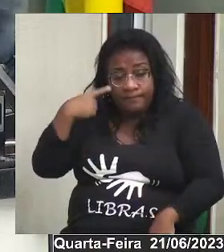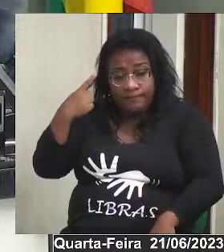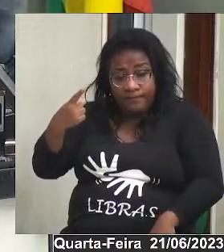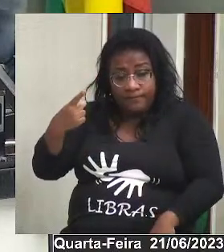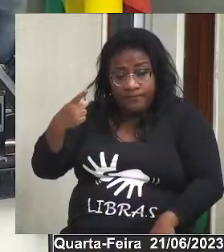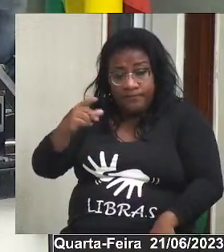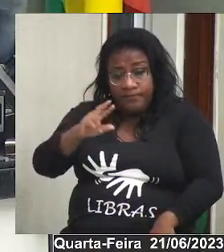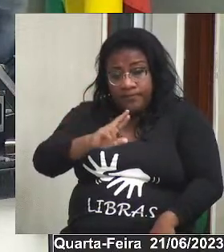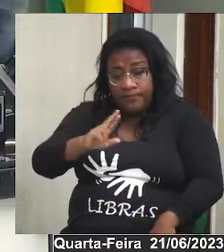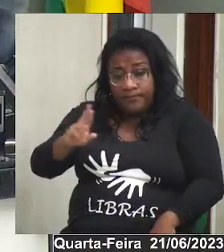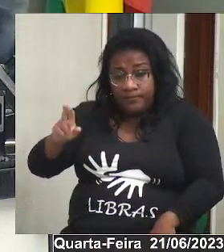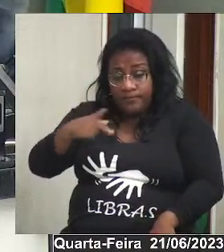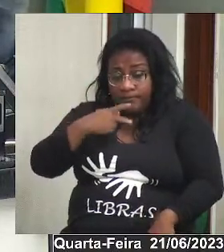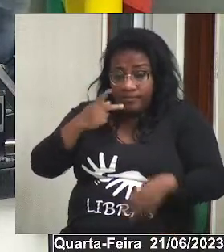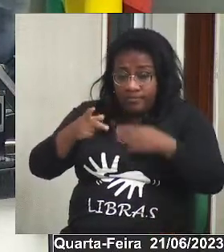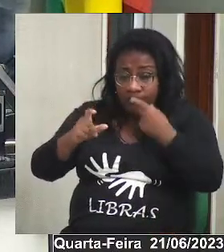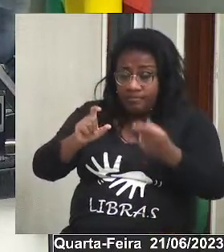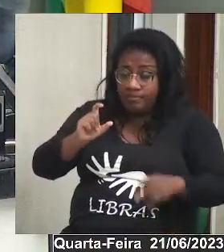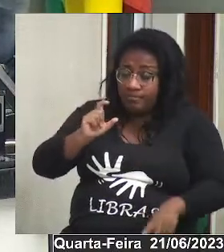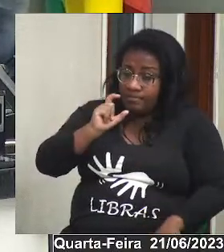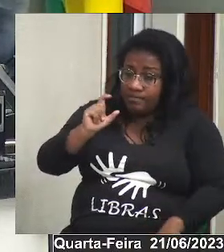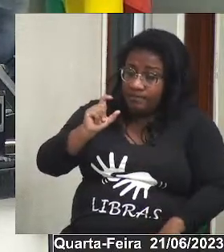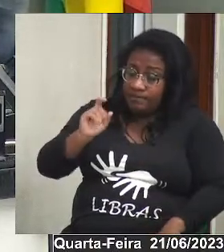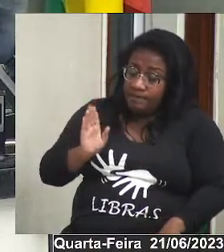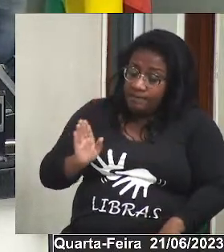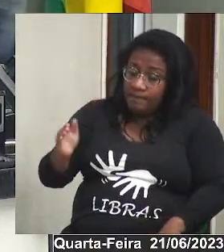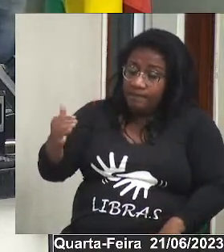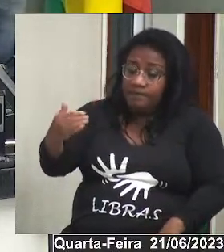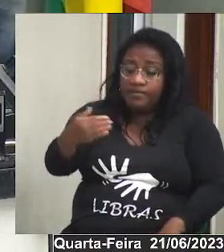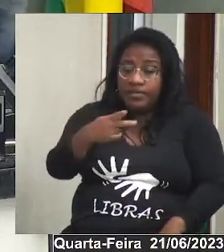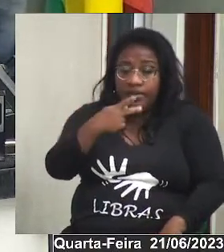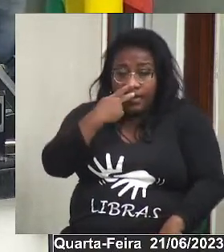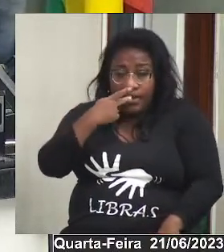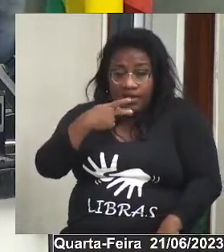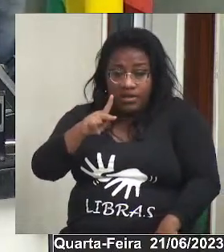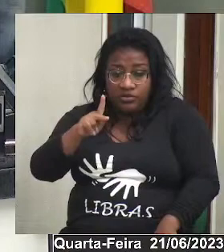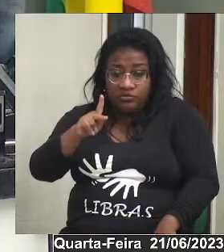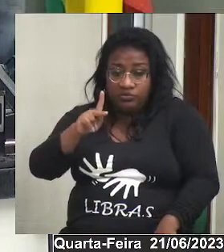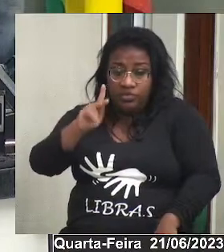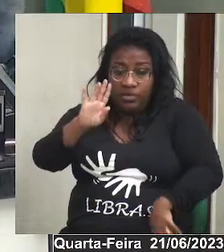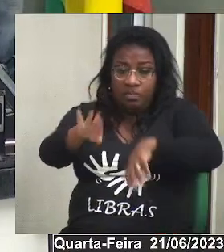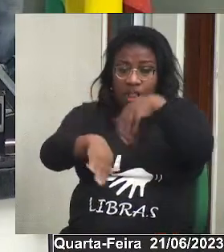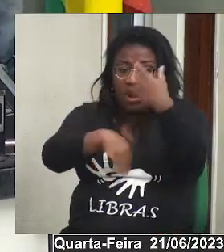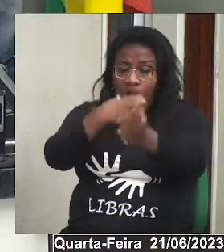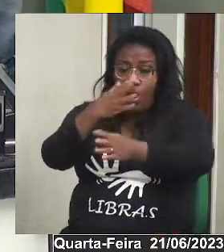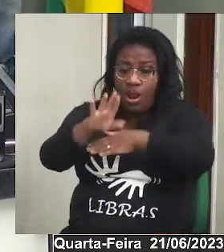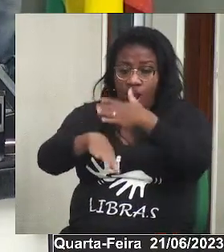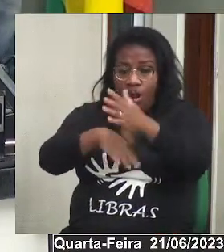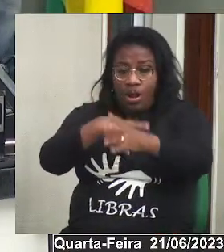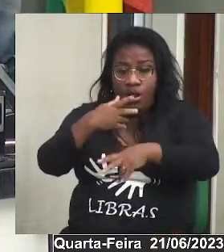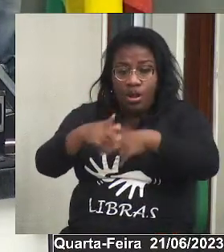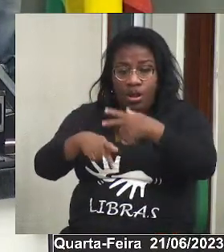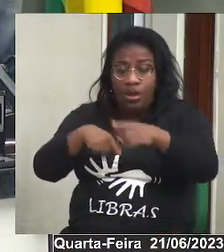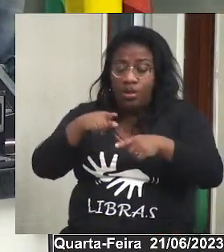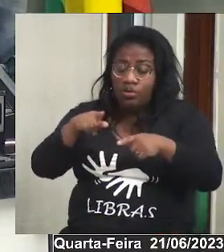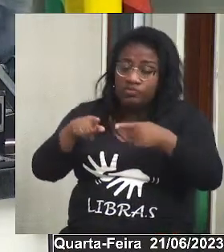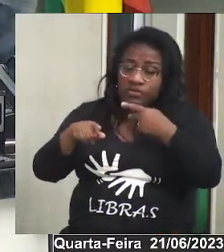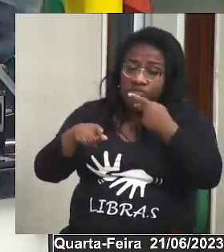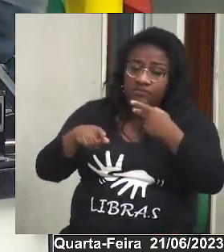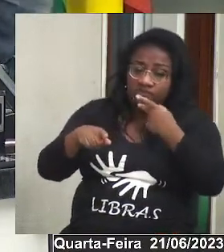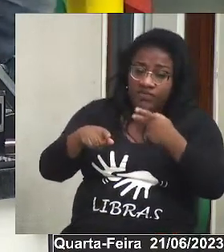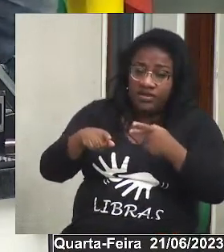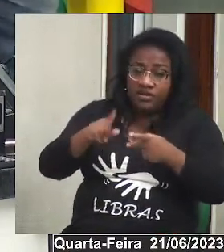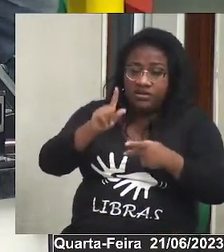diferença. Quando o senhor fala de palavra faz curva, a do senhor não faz curva, ela capota. Quando eu vi a fala